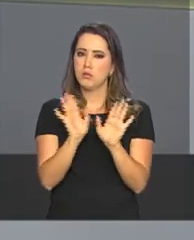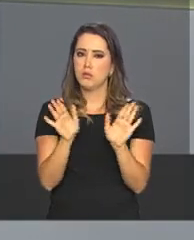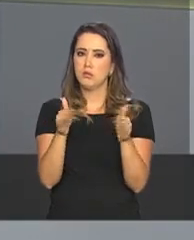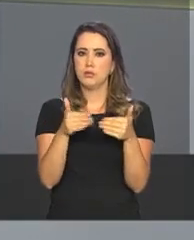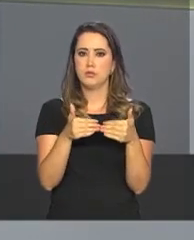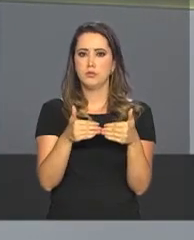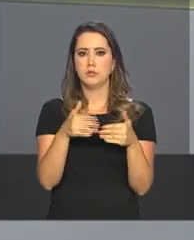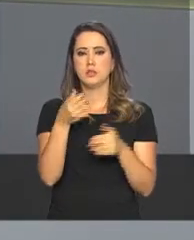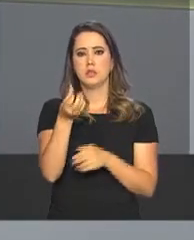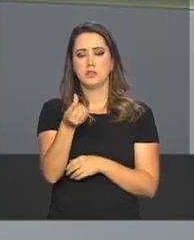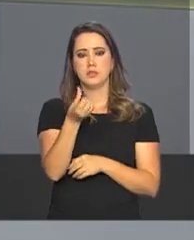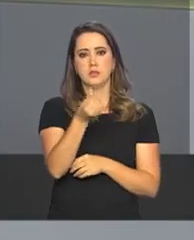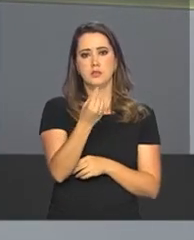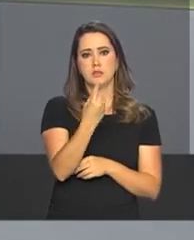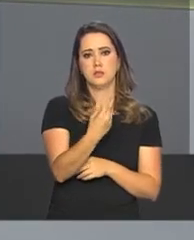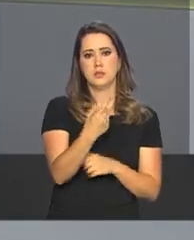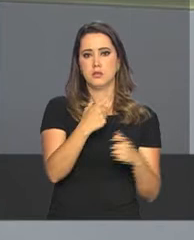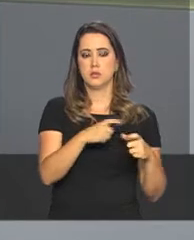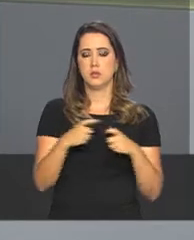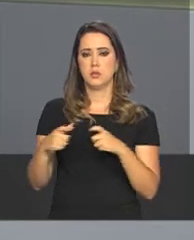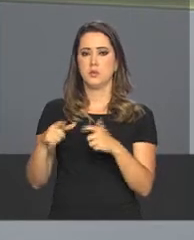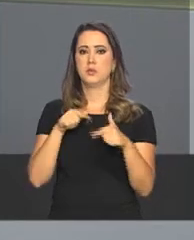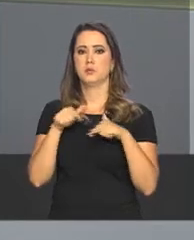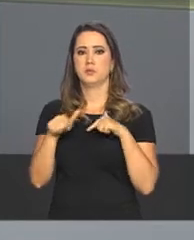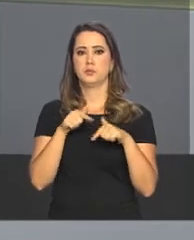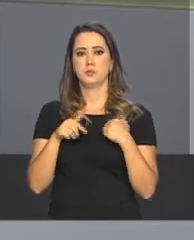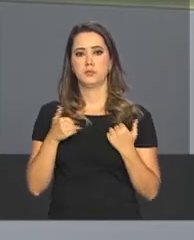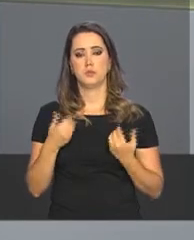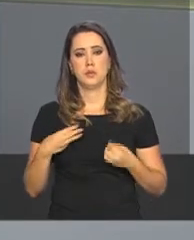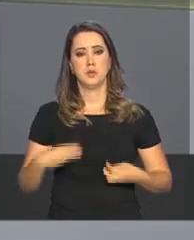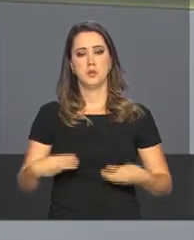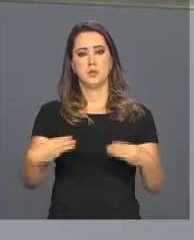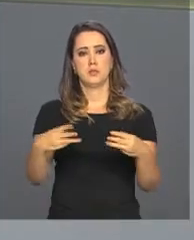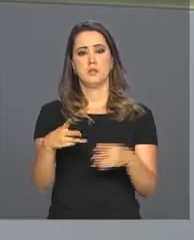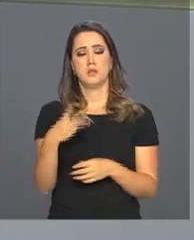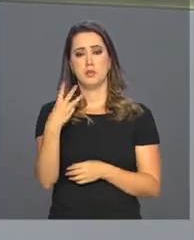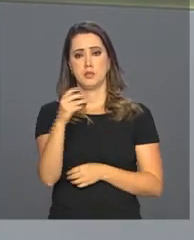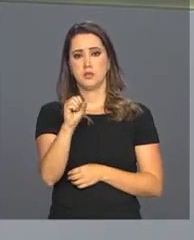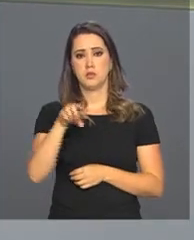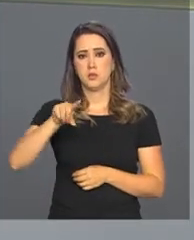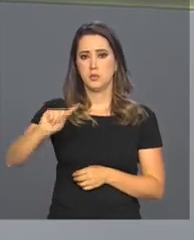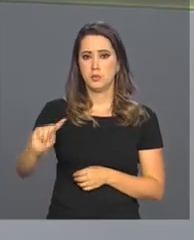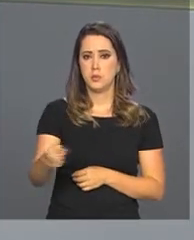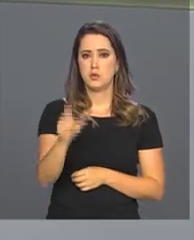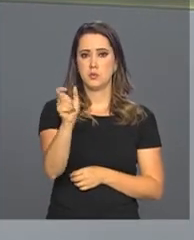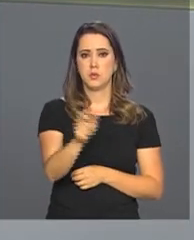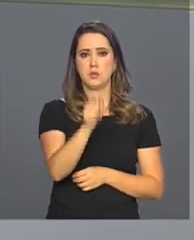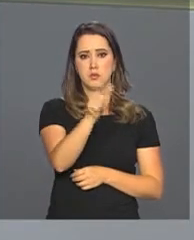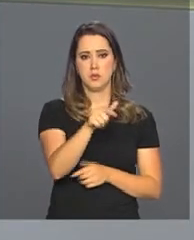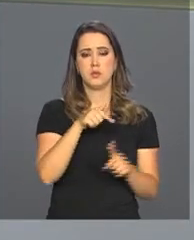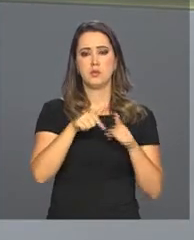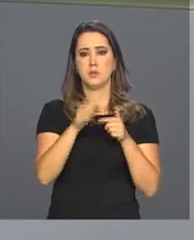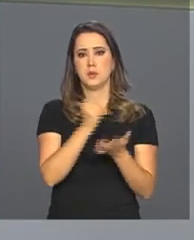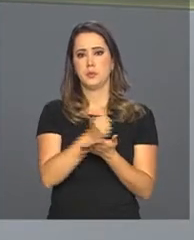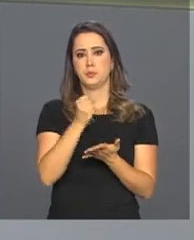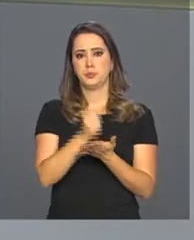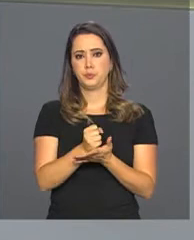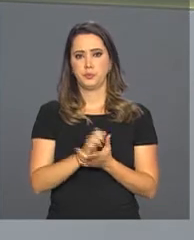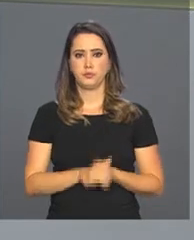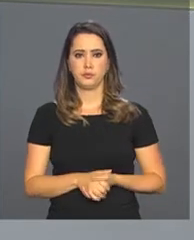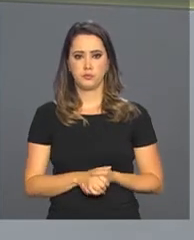661 postos de trabalho segundo o ministério 38 milhões e 200 mil pessoas trabalham com carteira